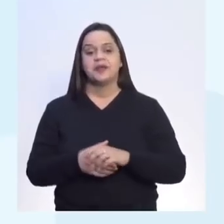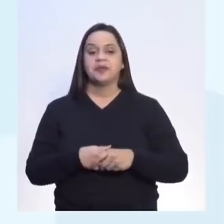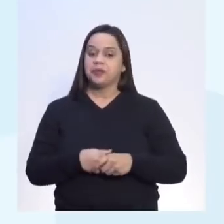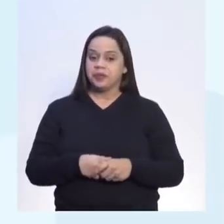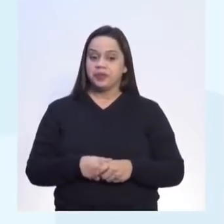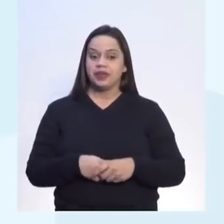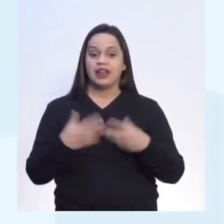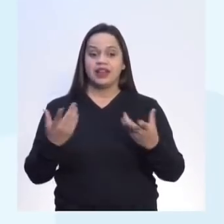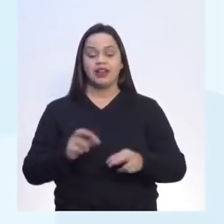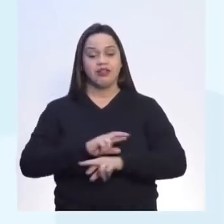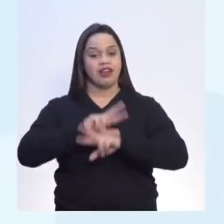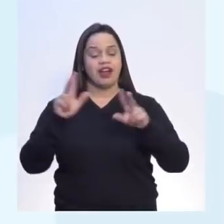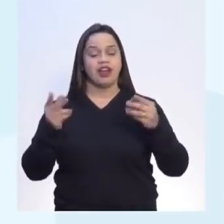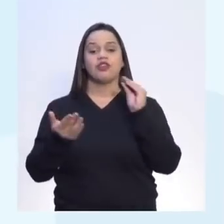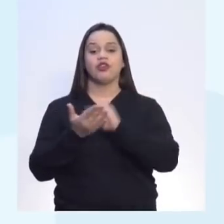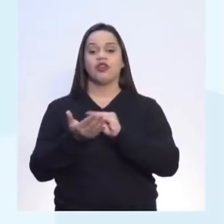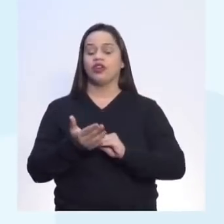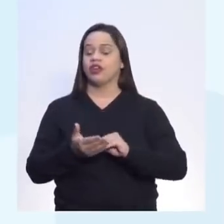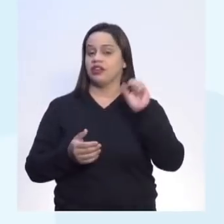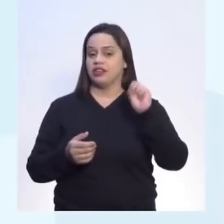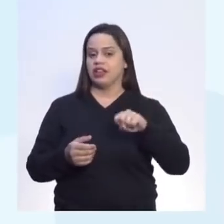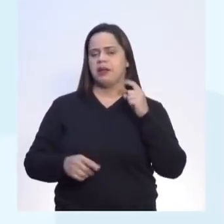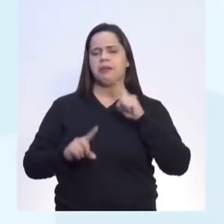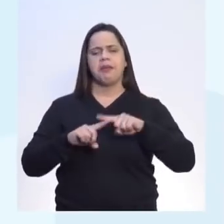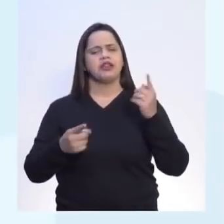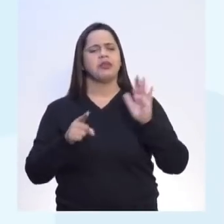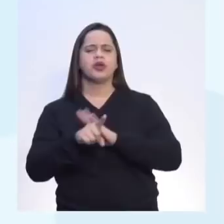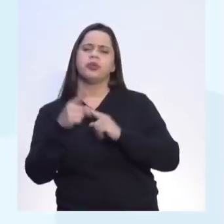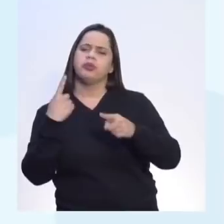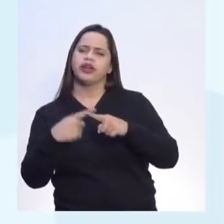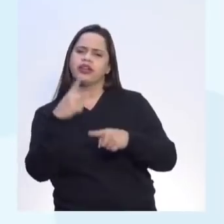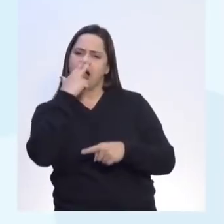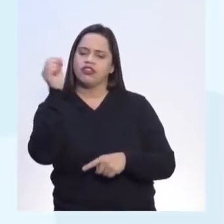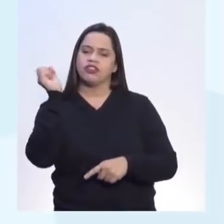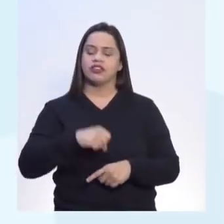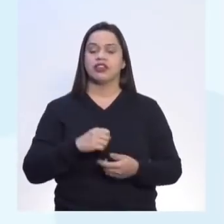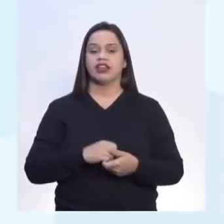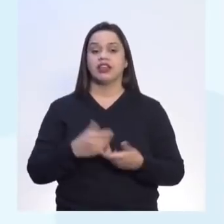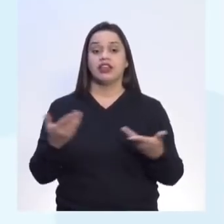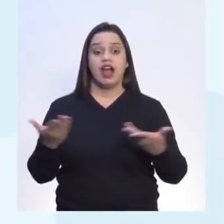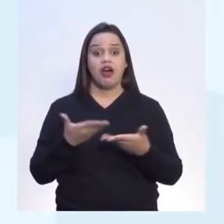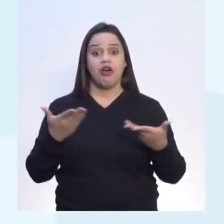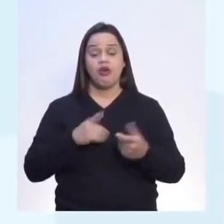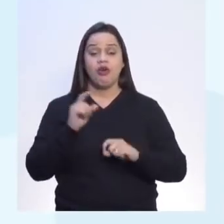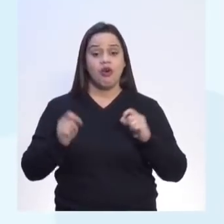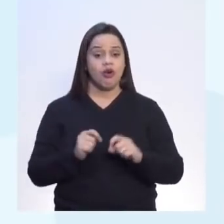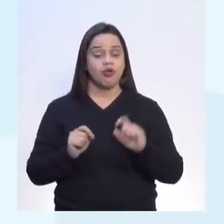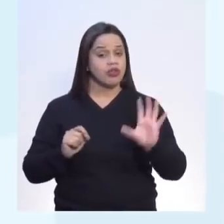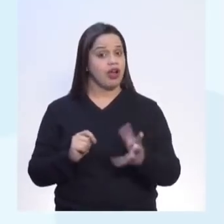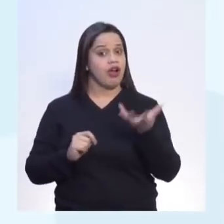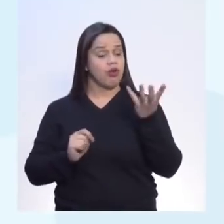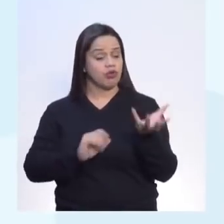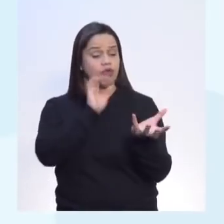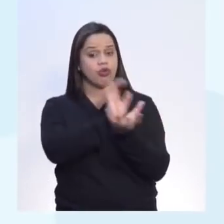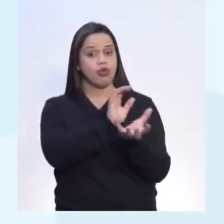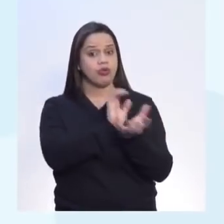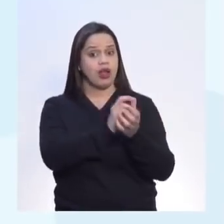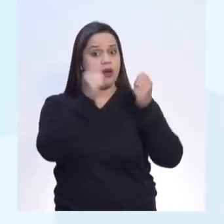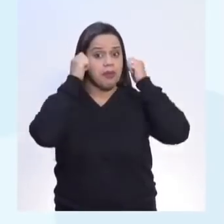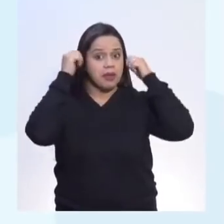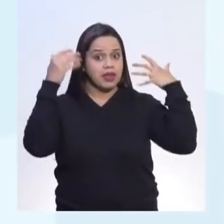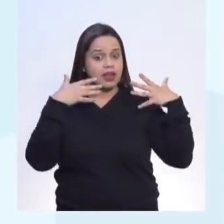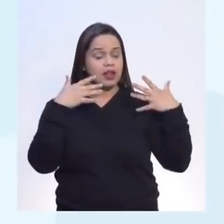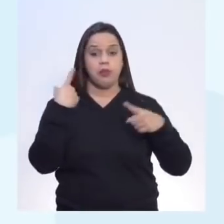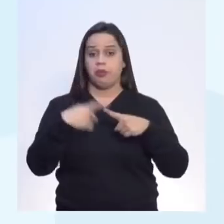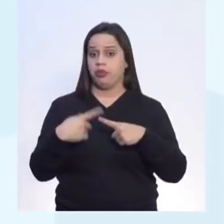Muitos estão colocando que sim, mas por que vocês acham que sim? E a 2? E agora? O que aconteceu com o grupo da